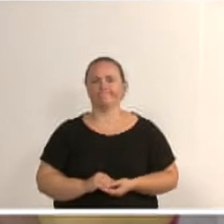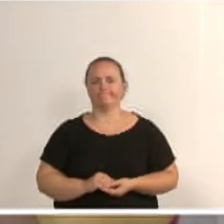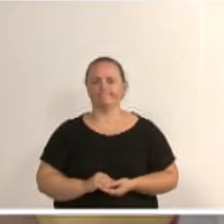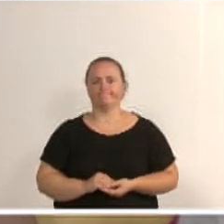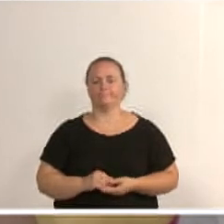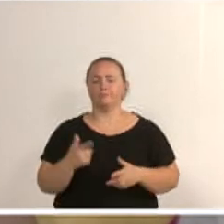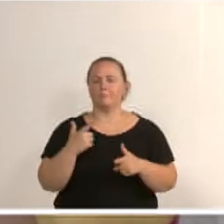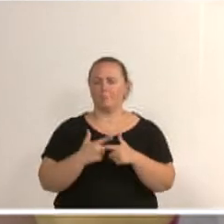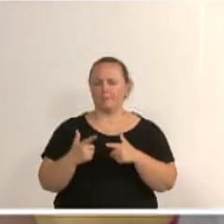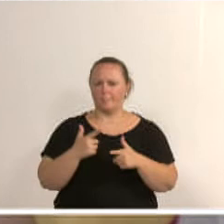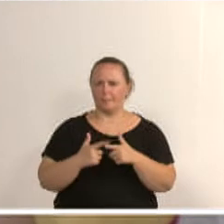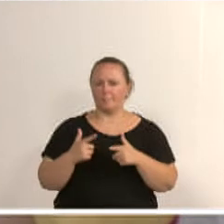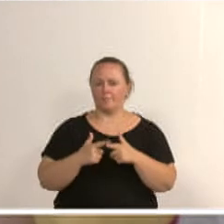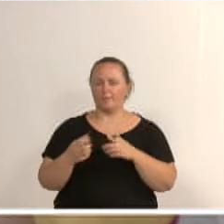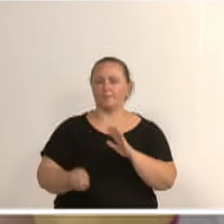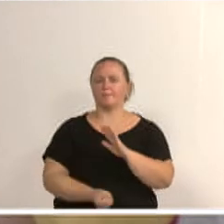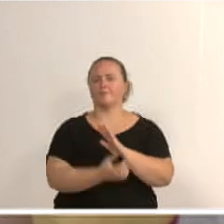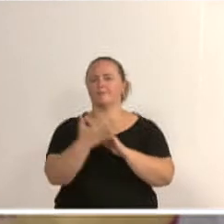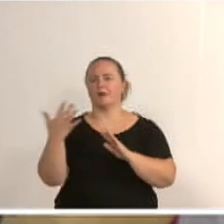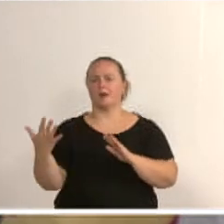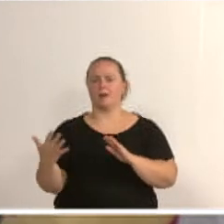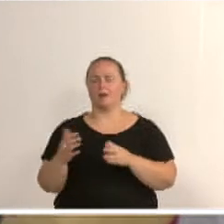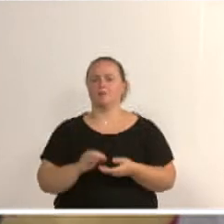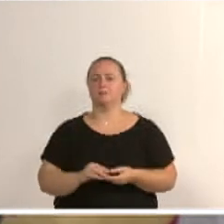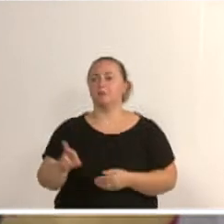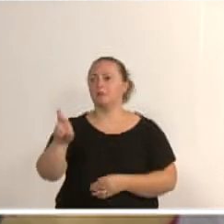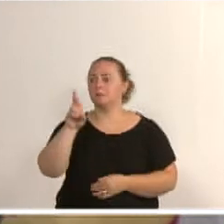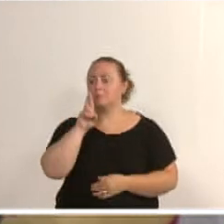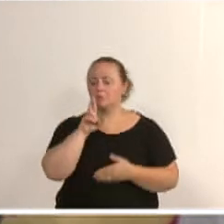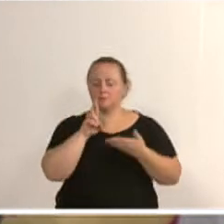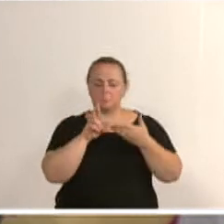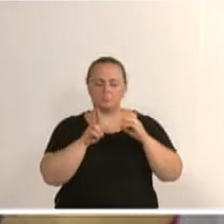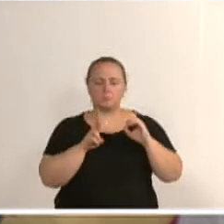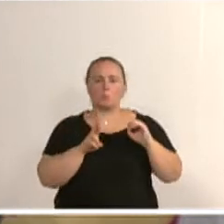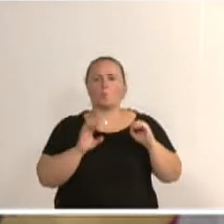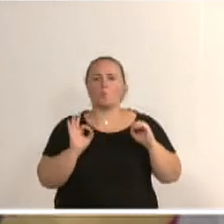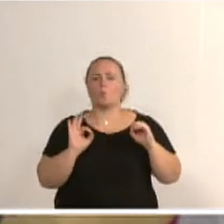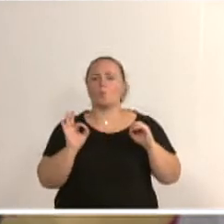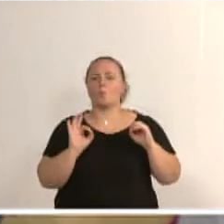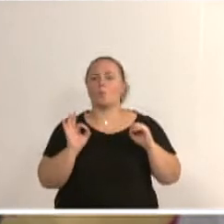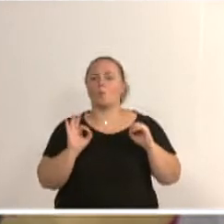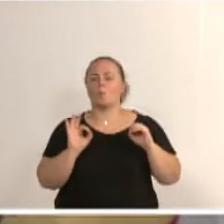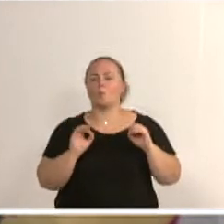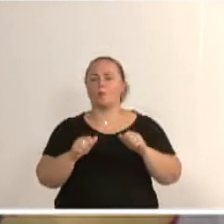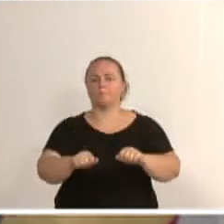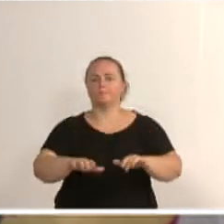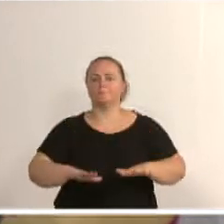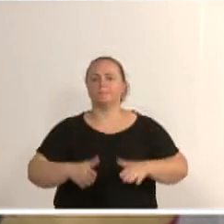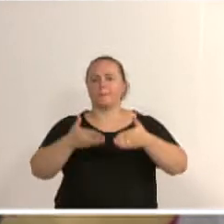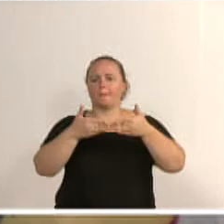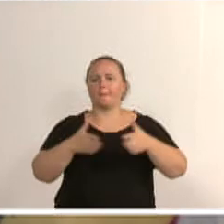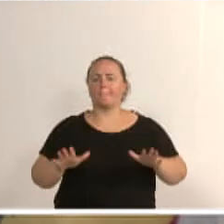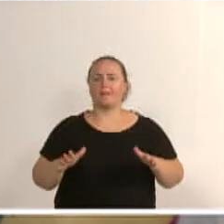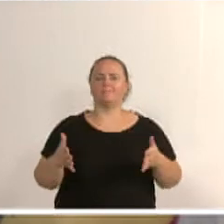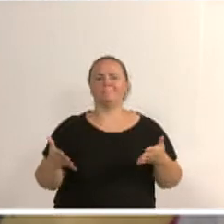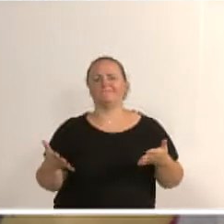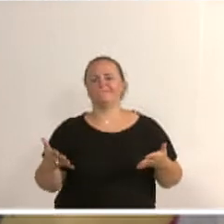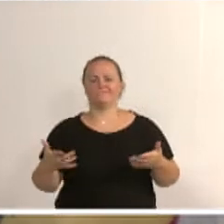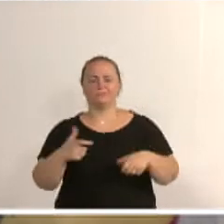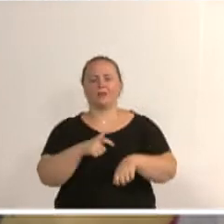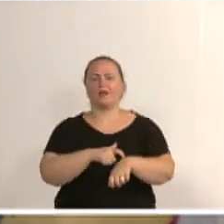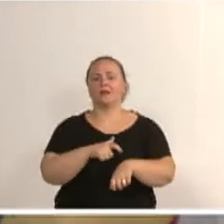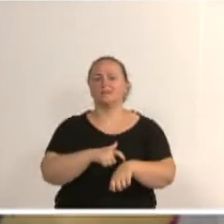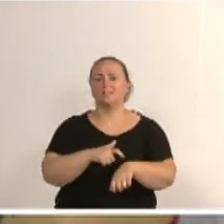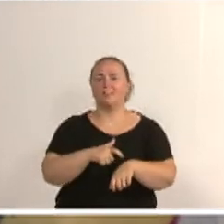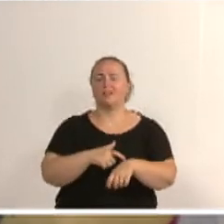problemas são inúmeros, respostas e soluções praticamente zero, e as audiências muitas vezes nos tomam tempo,